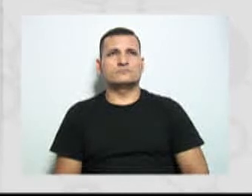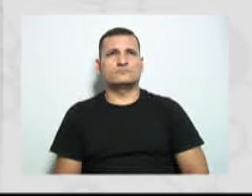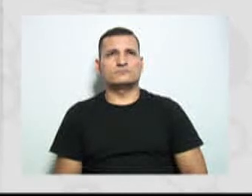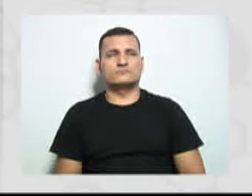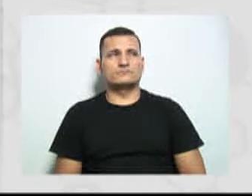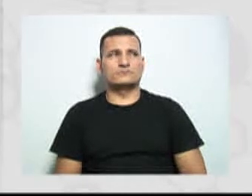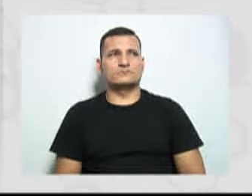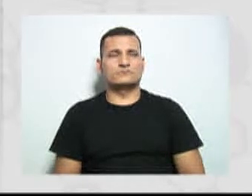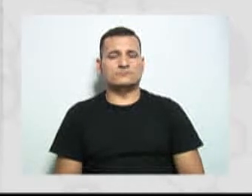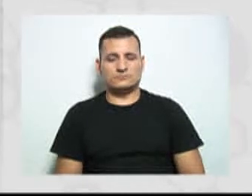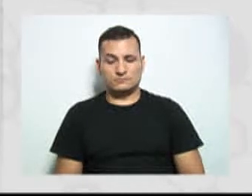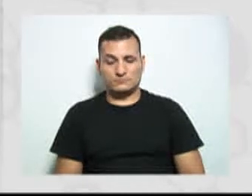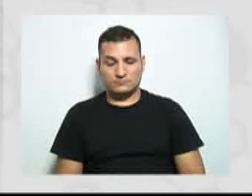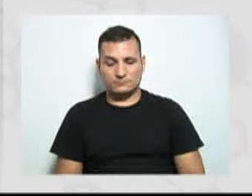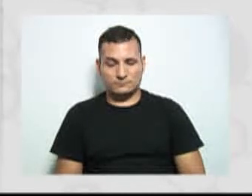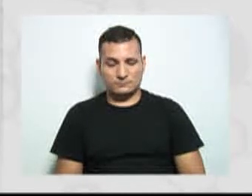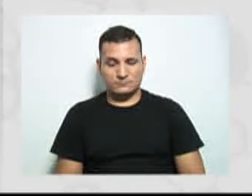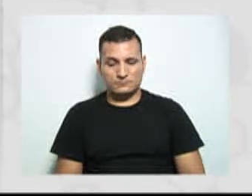R$1.500.